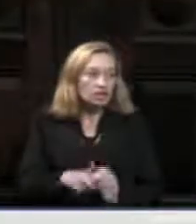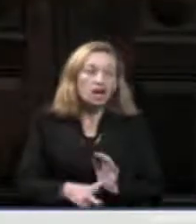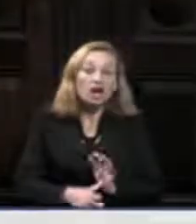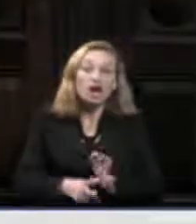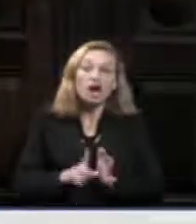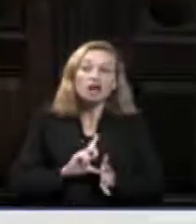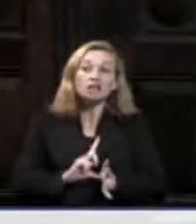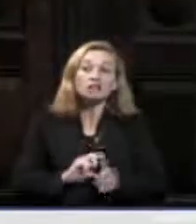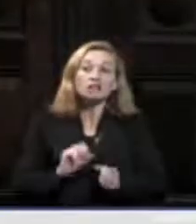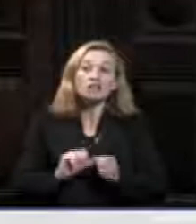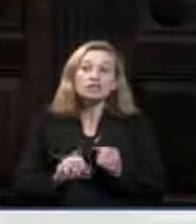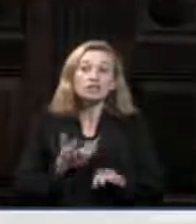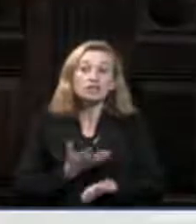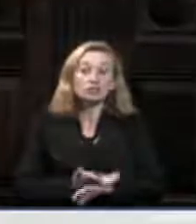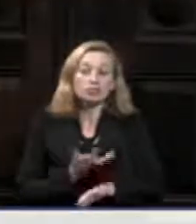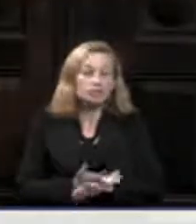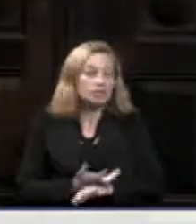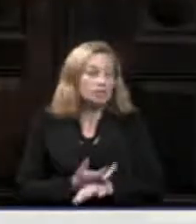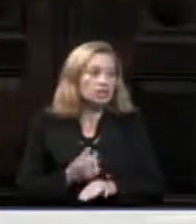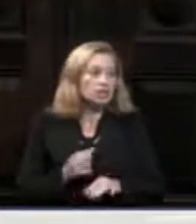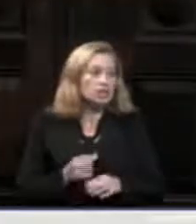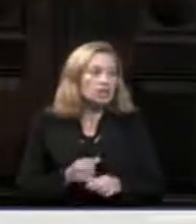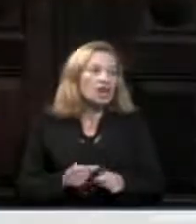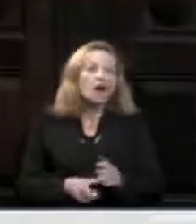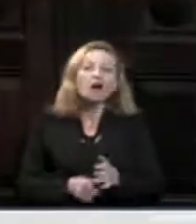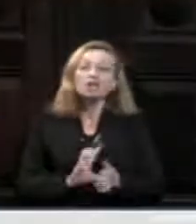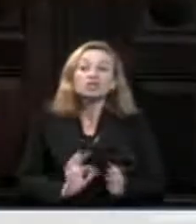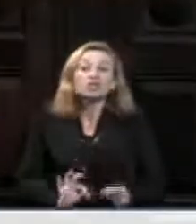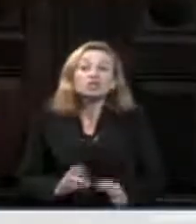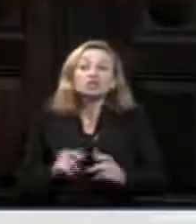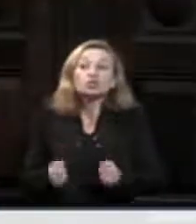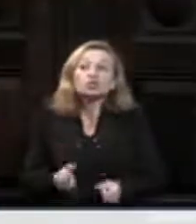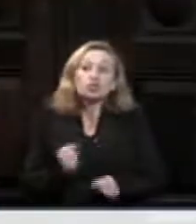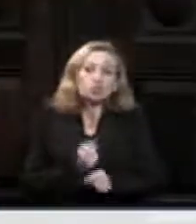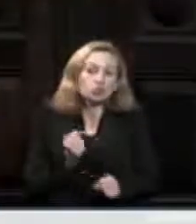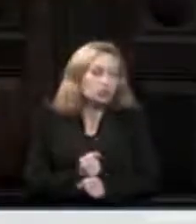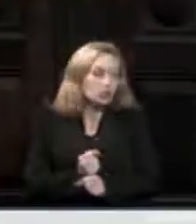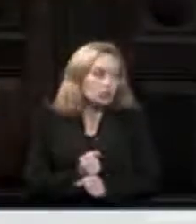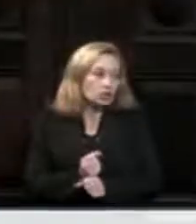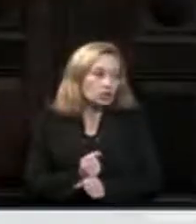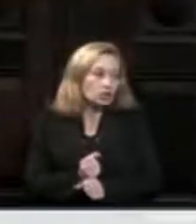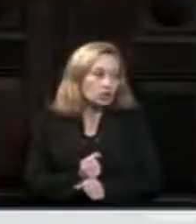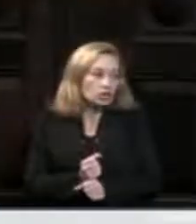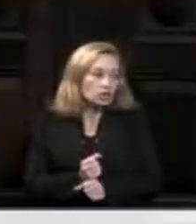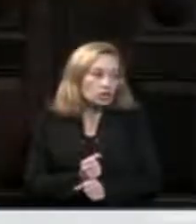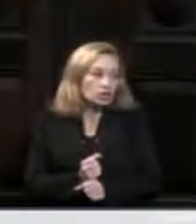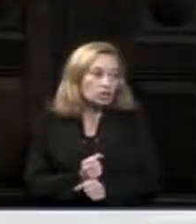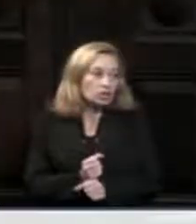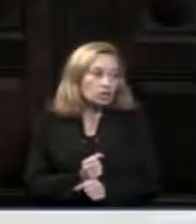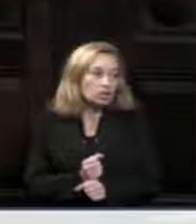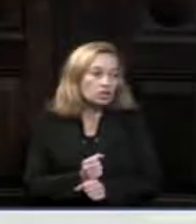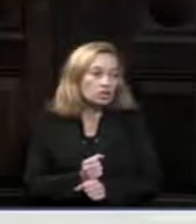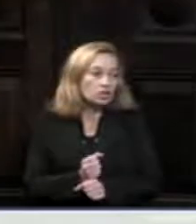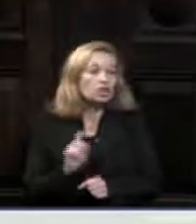parque. Assim como as outras casas, as outras residências, que ficaram de fora do parque,